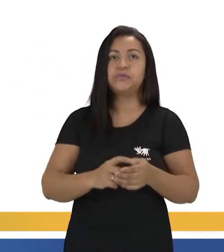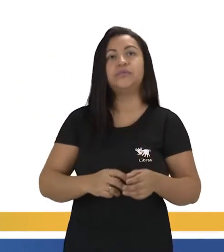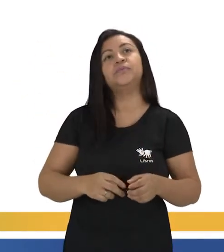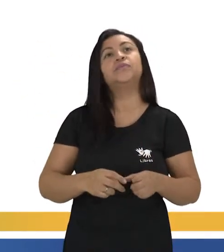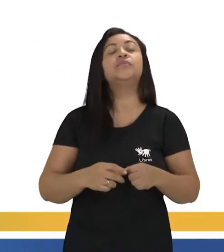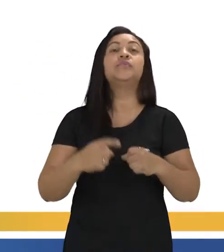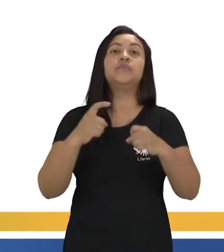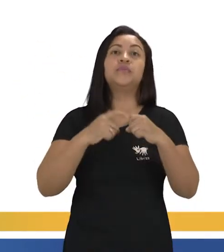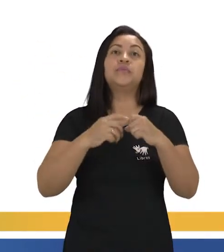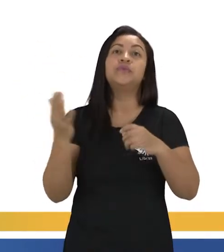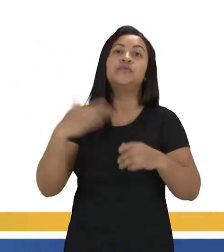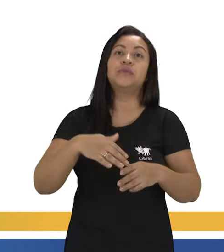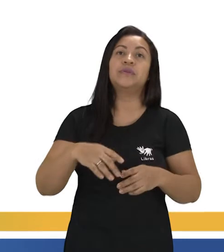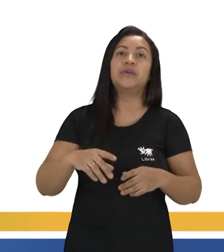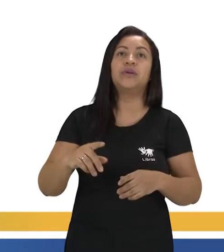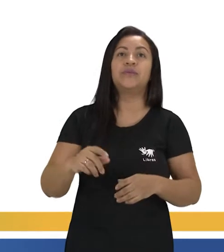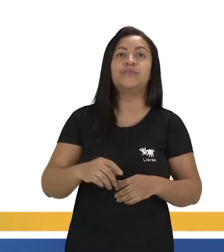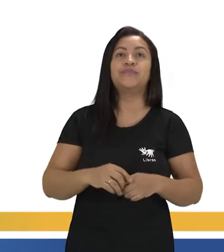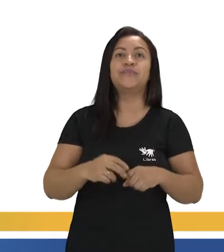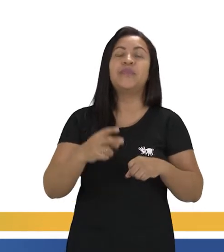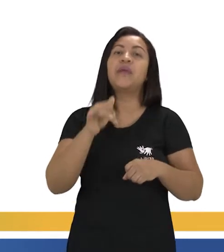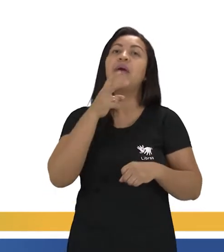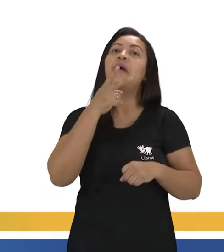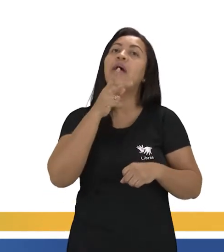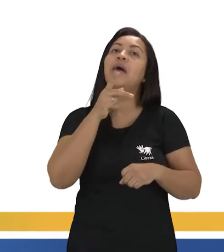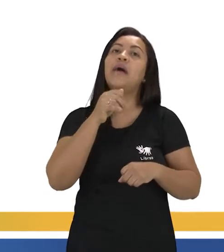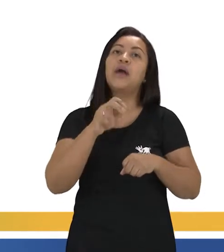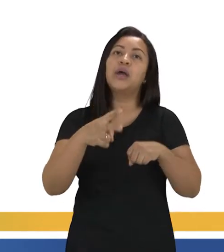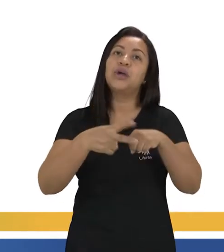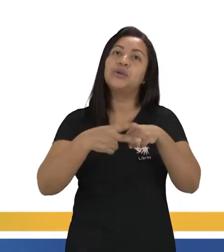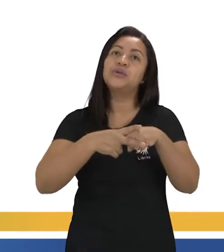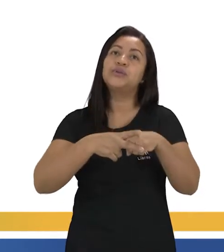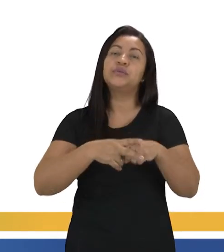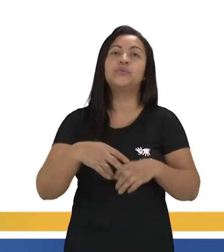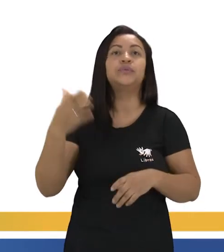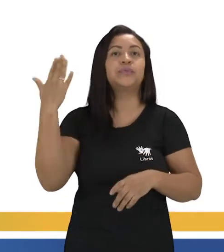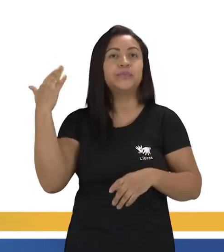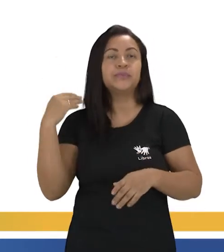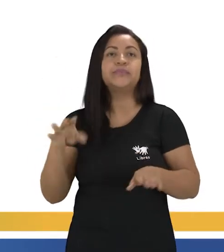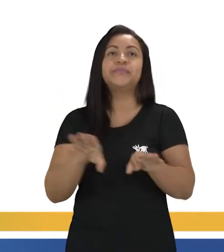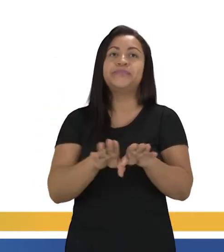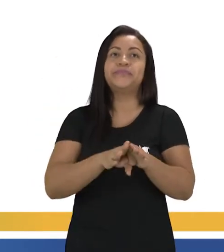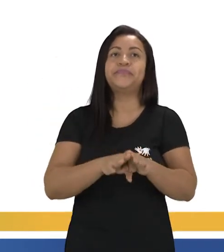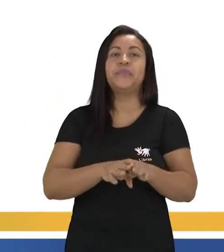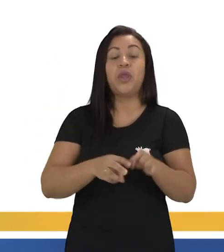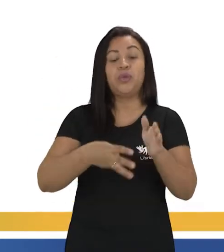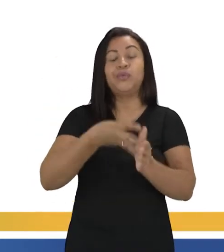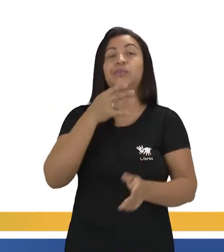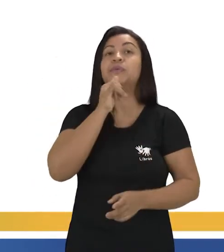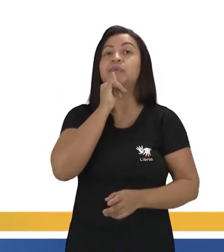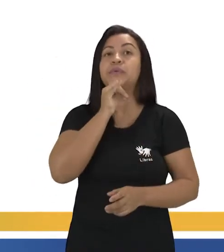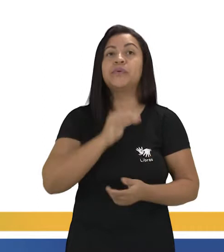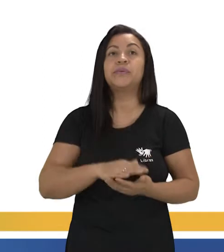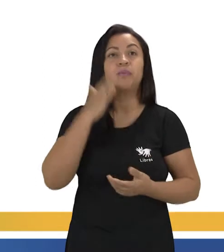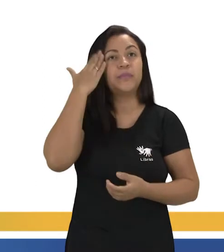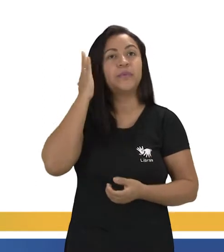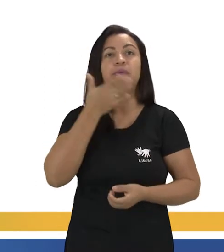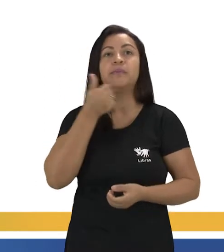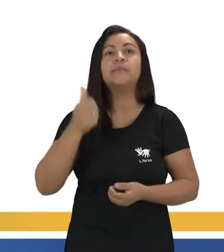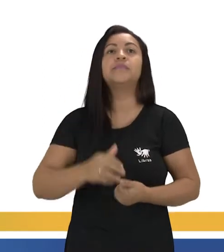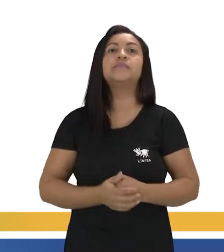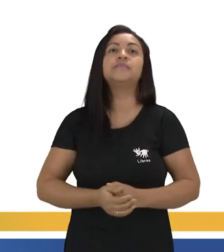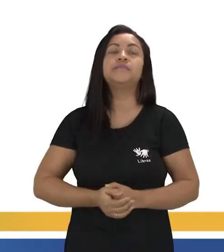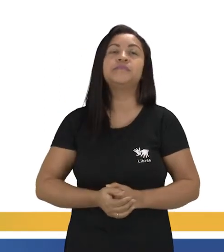antes de uma outra ação no passado. Ok? Terceiro exemplo, para que a gente possa entender um pouco melhor ainda.